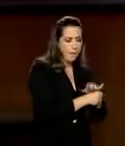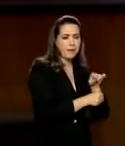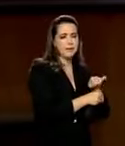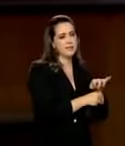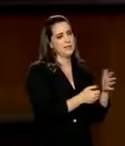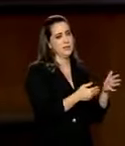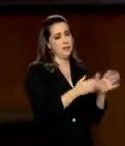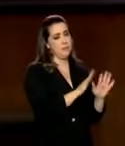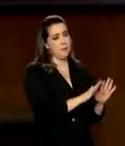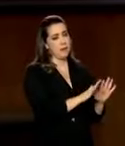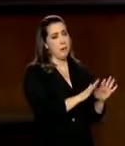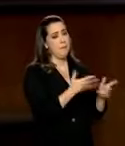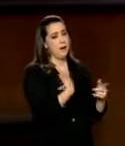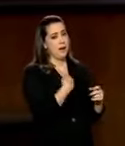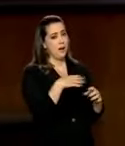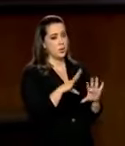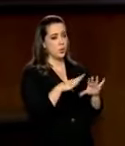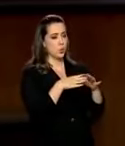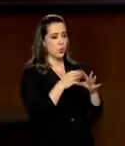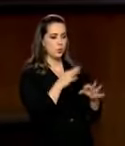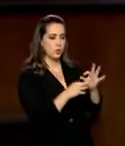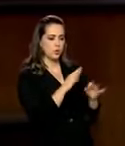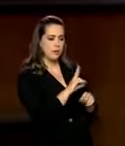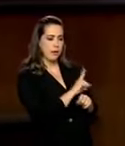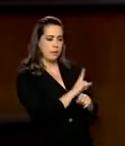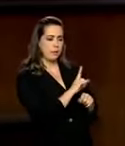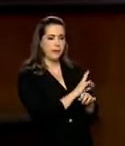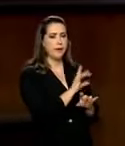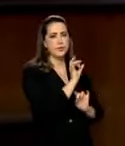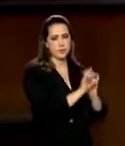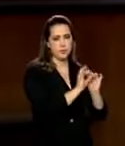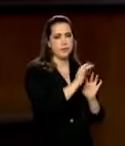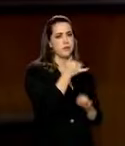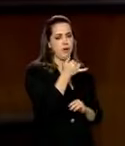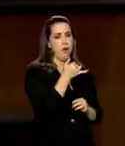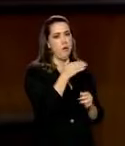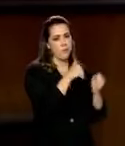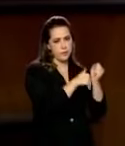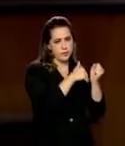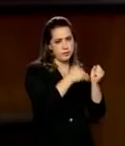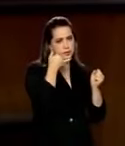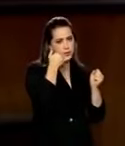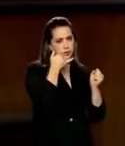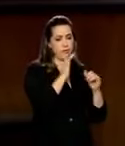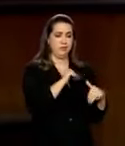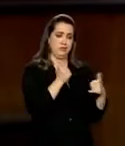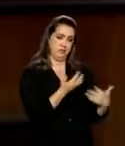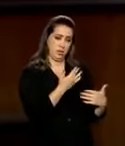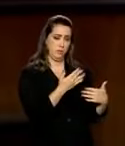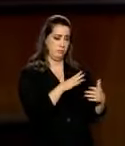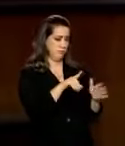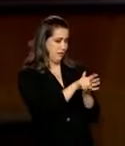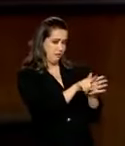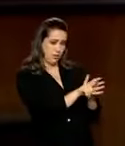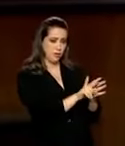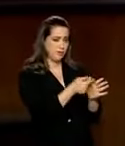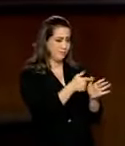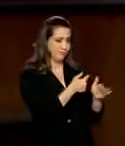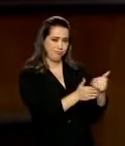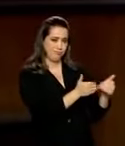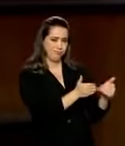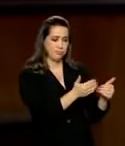sigilo telefônico, de modo que as investigações não avançam. Mas, graças a Deus, eu estou bem